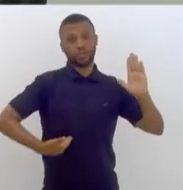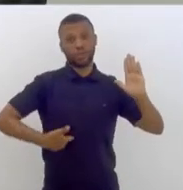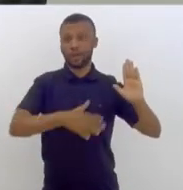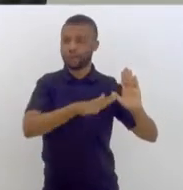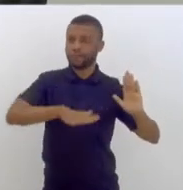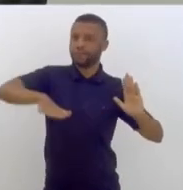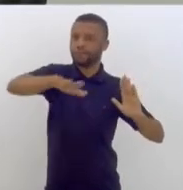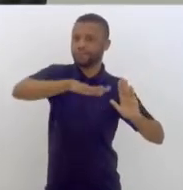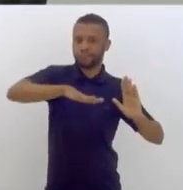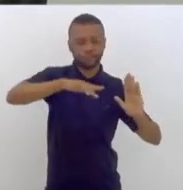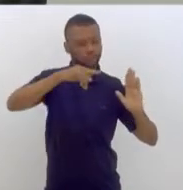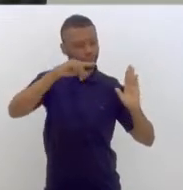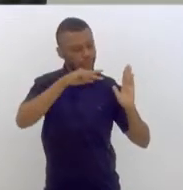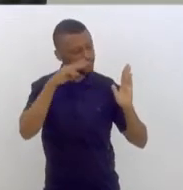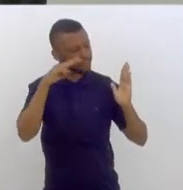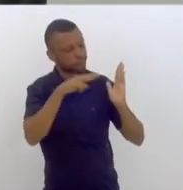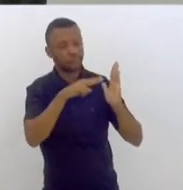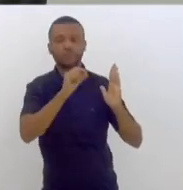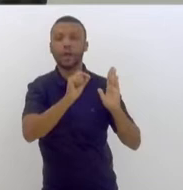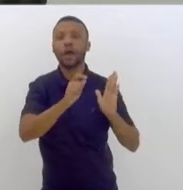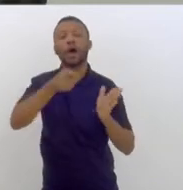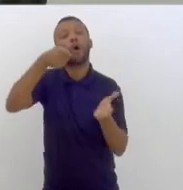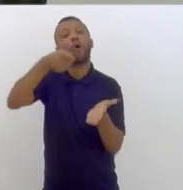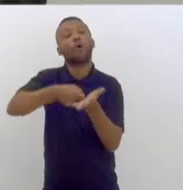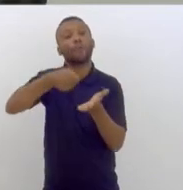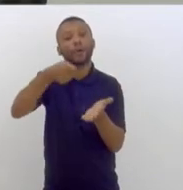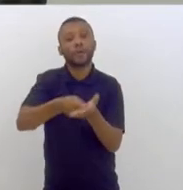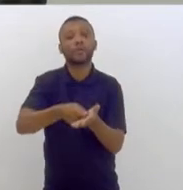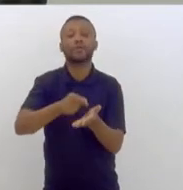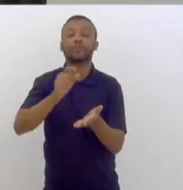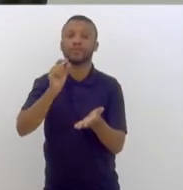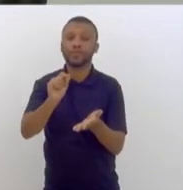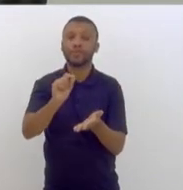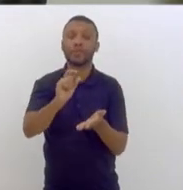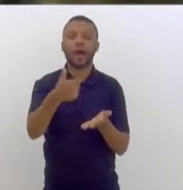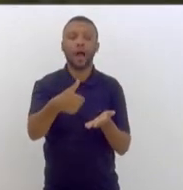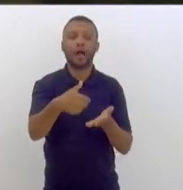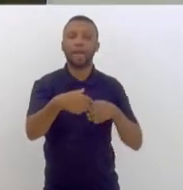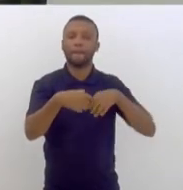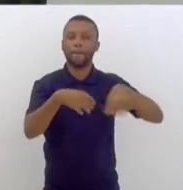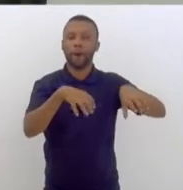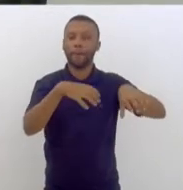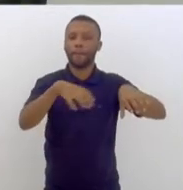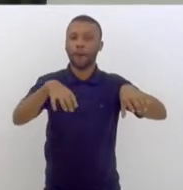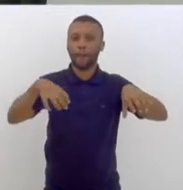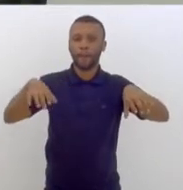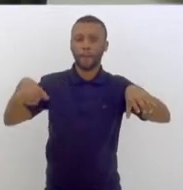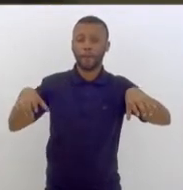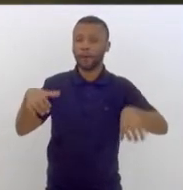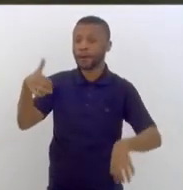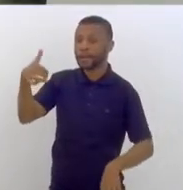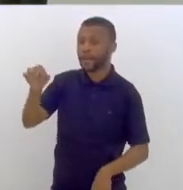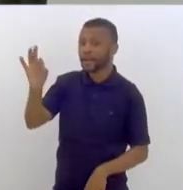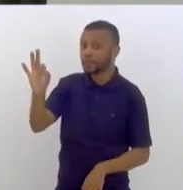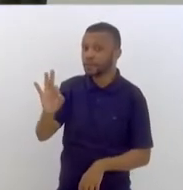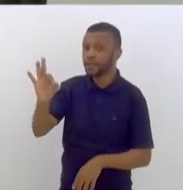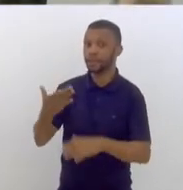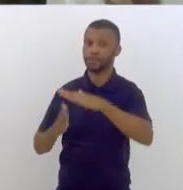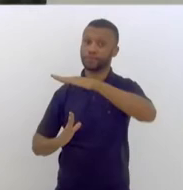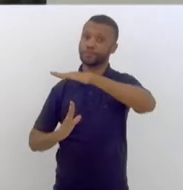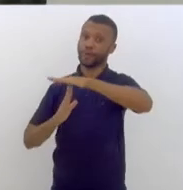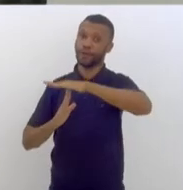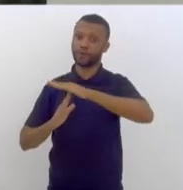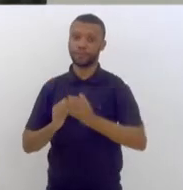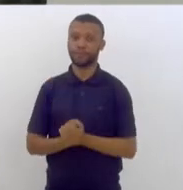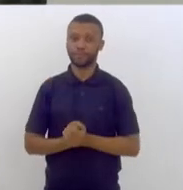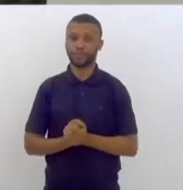observada obrigatoriamente a distribuição de, no mínimo, 10 pontos percentuais com base